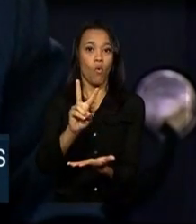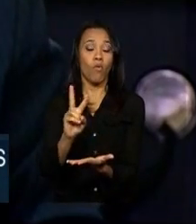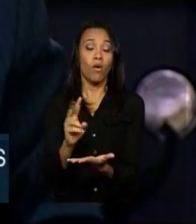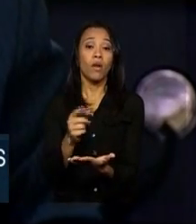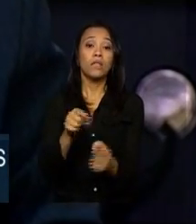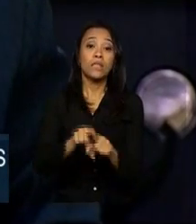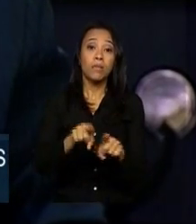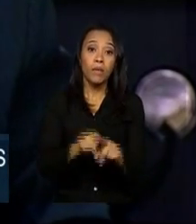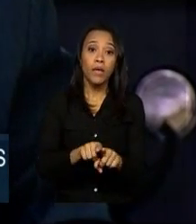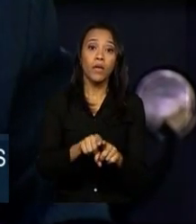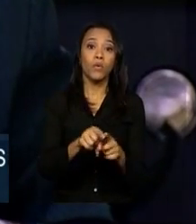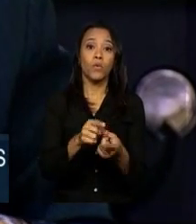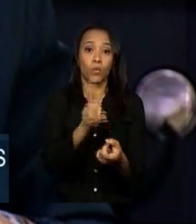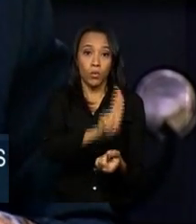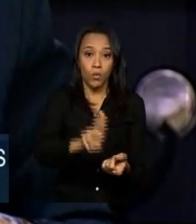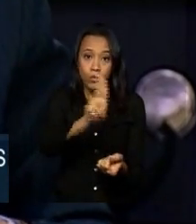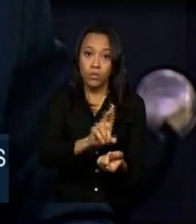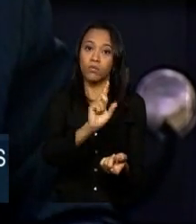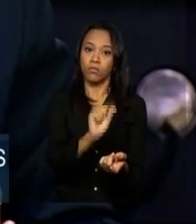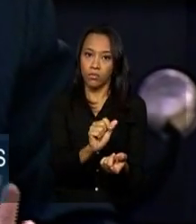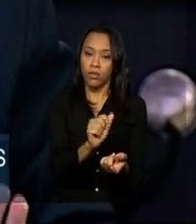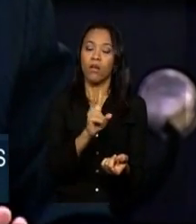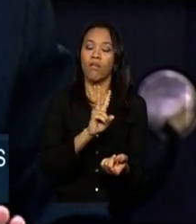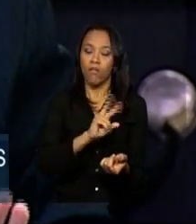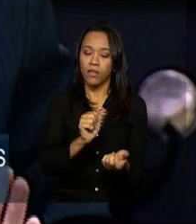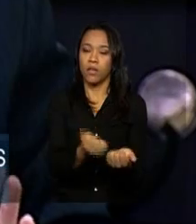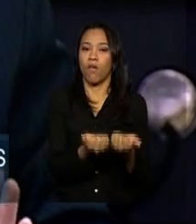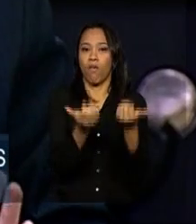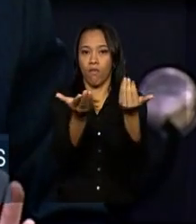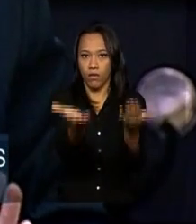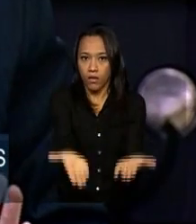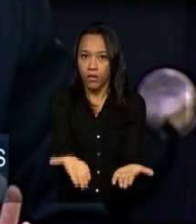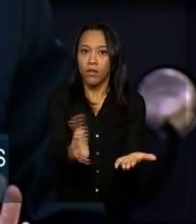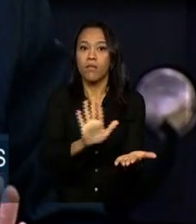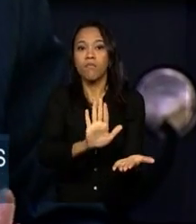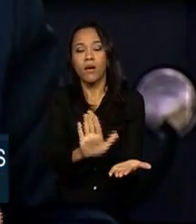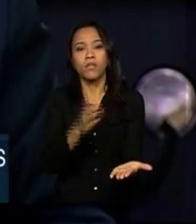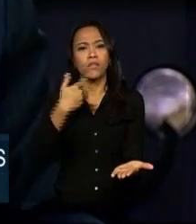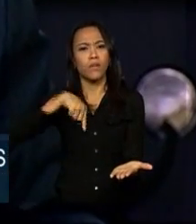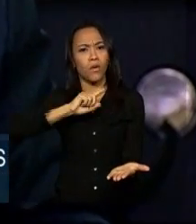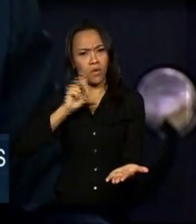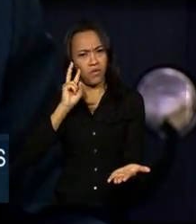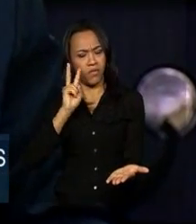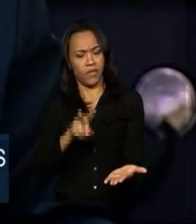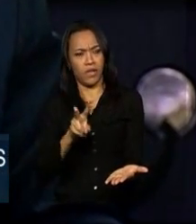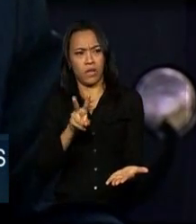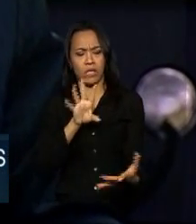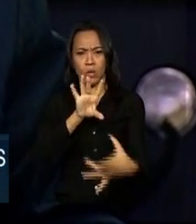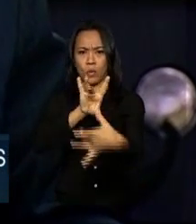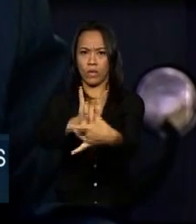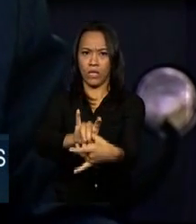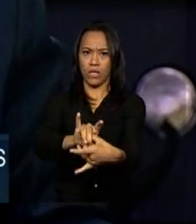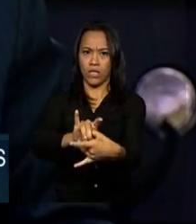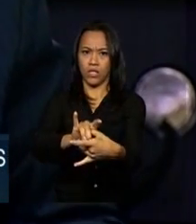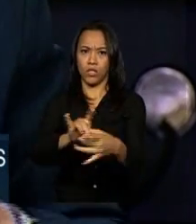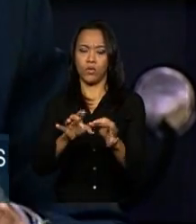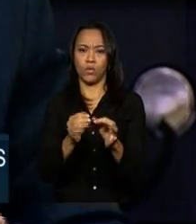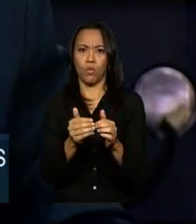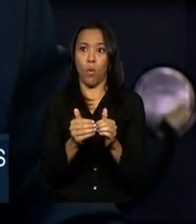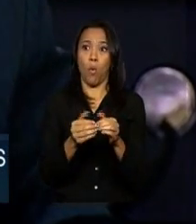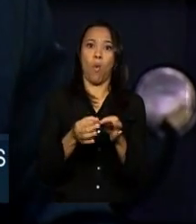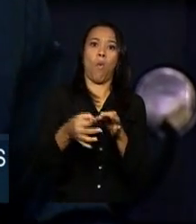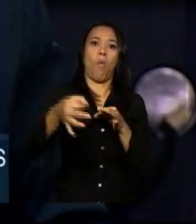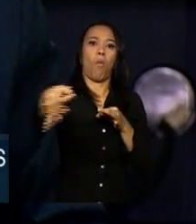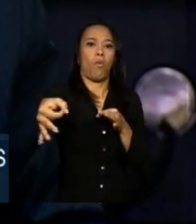recursos serão eh ofertadas então não vemos este cenário de médio e longo prazo